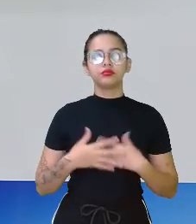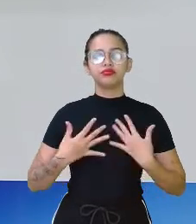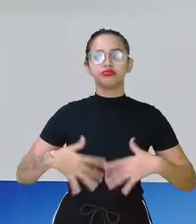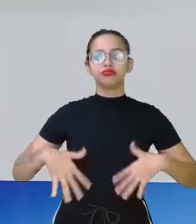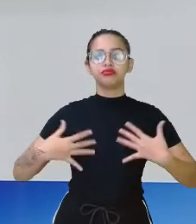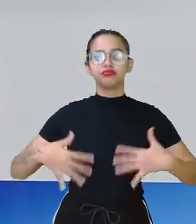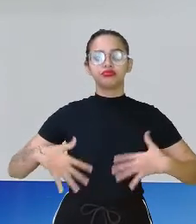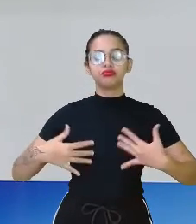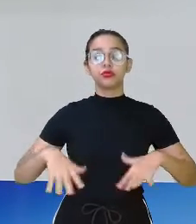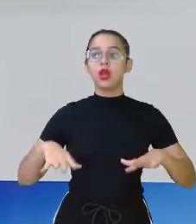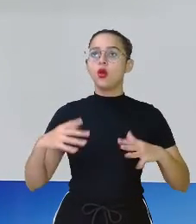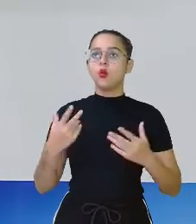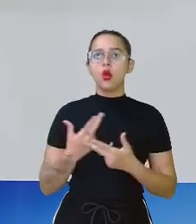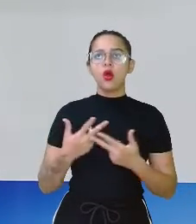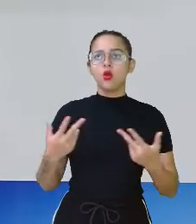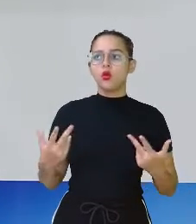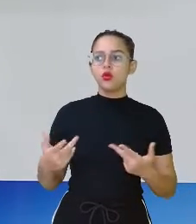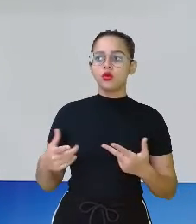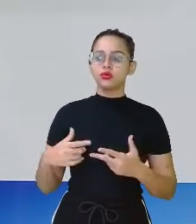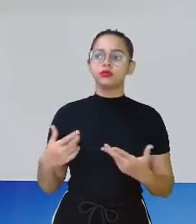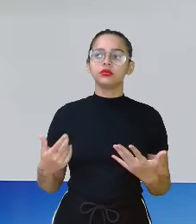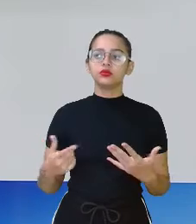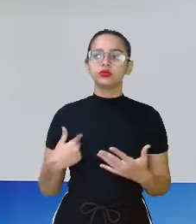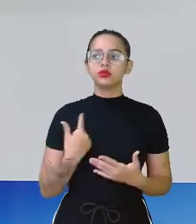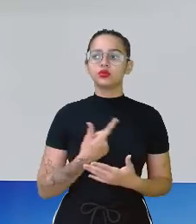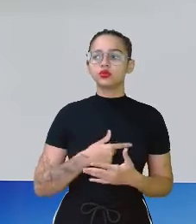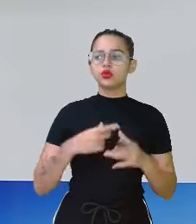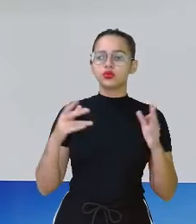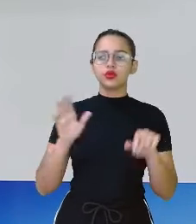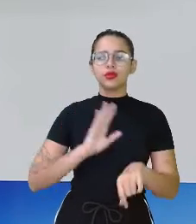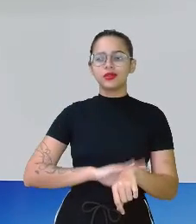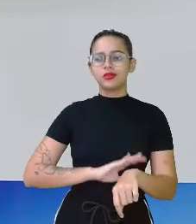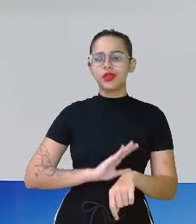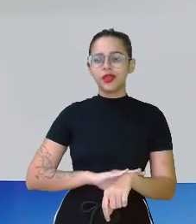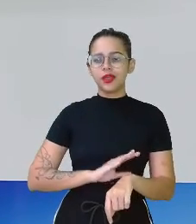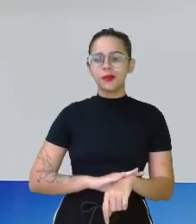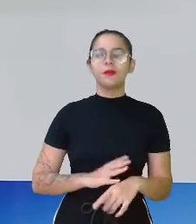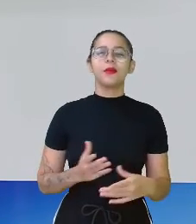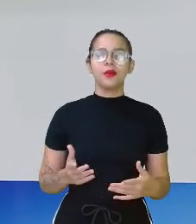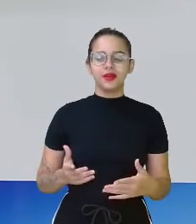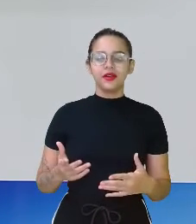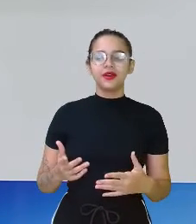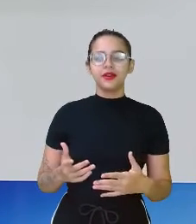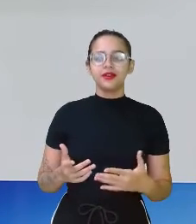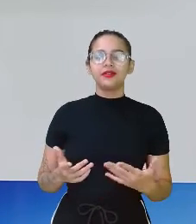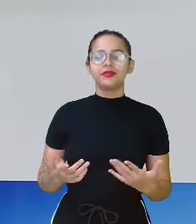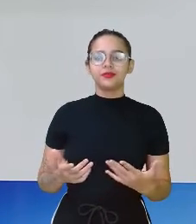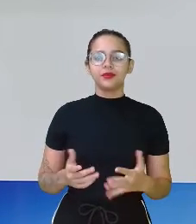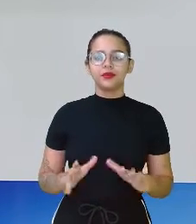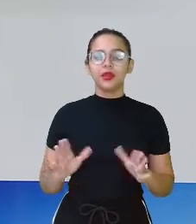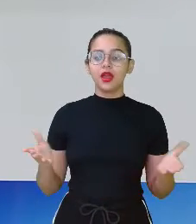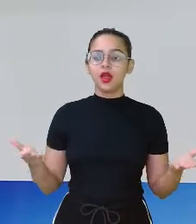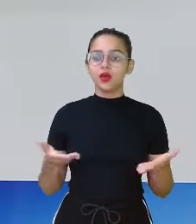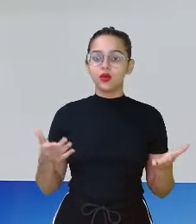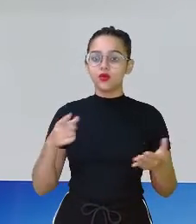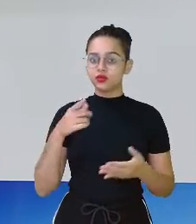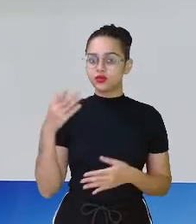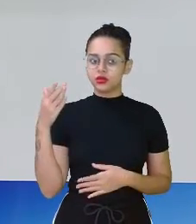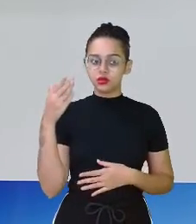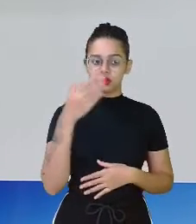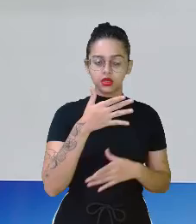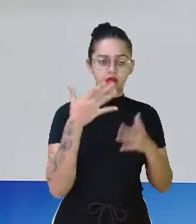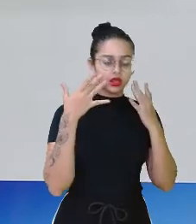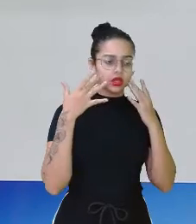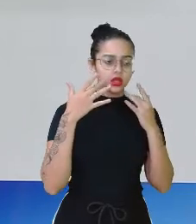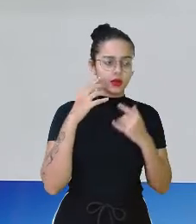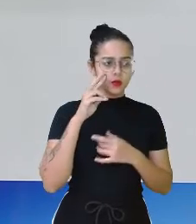Então, é uma coisa bem do nosso tempo, né? É uma tendência atual isso. Agora, você ir para o teatro para ver